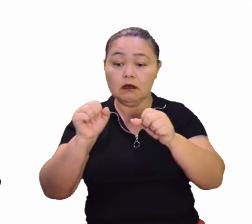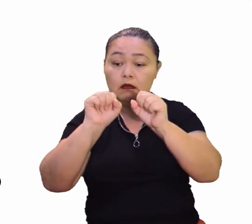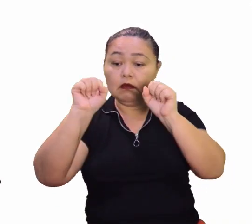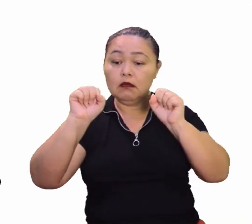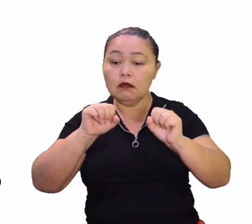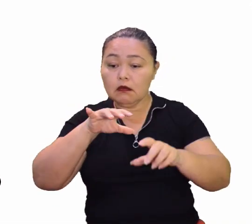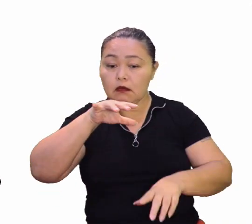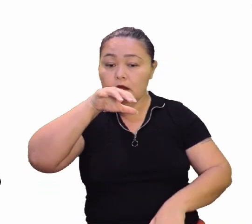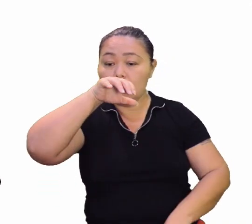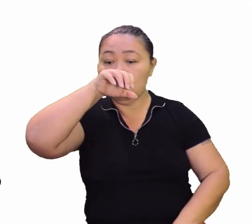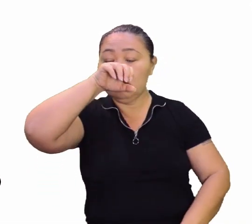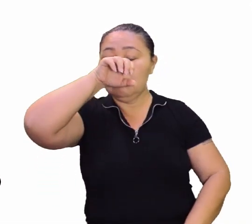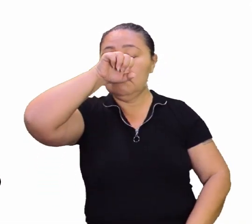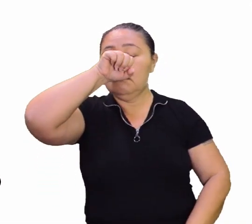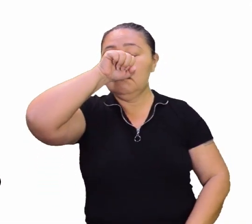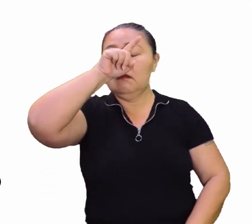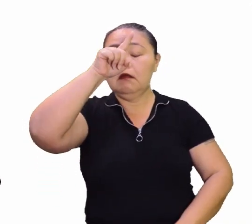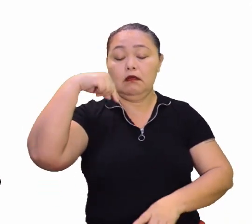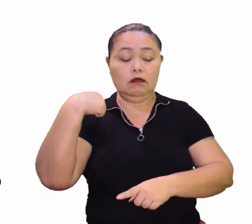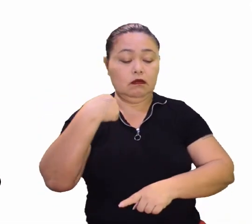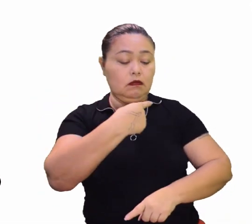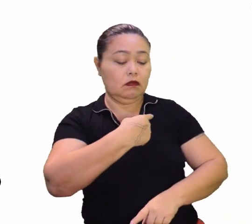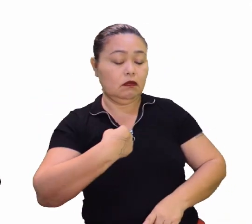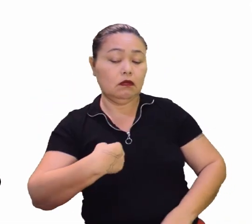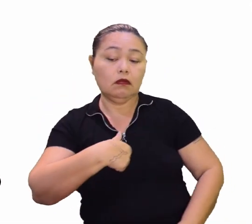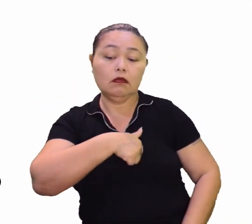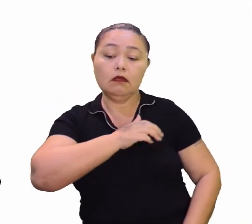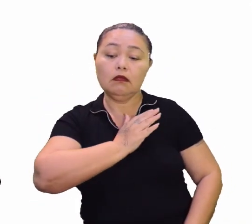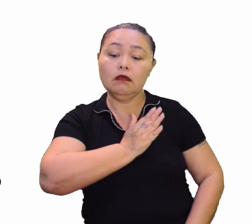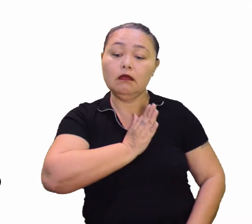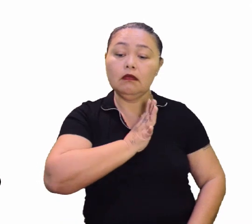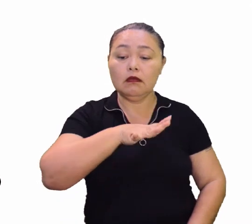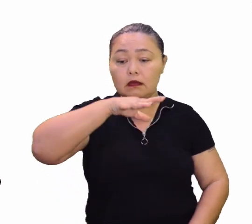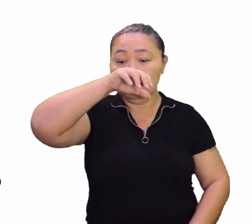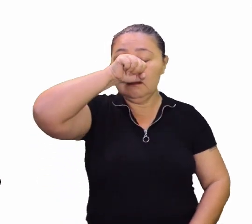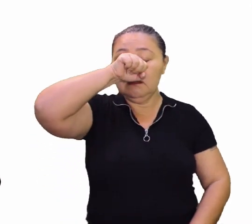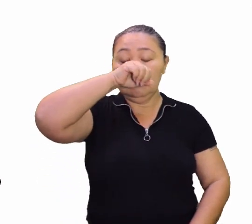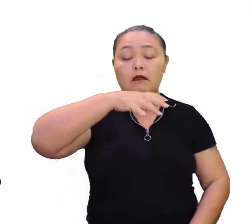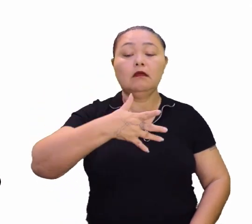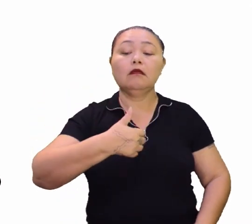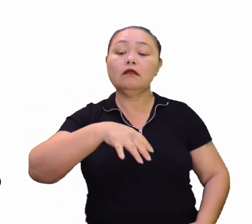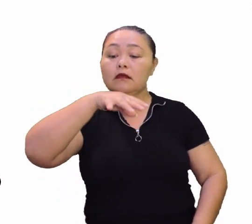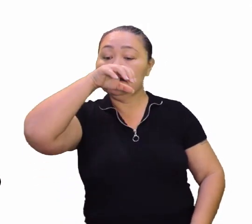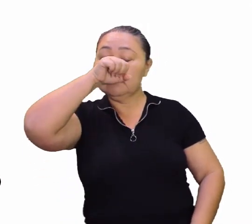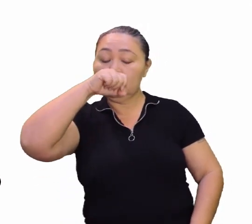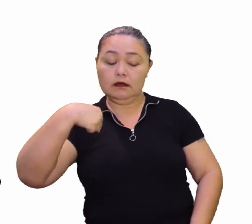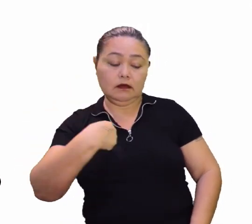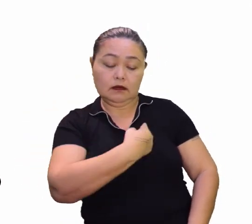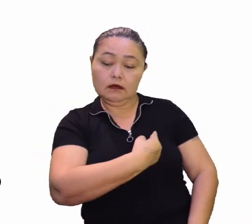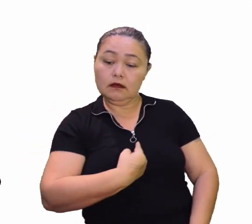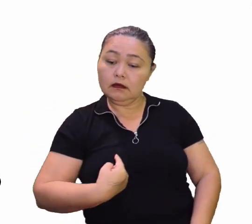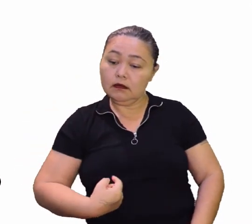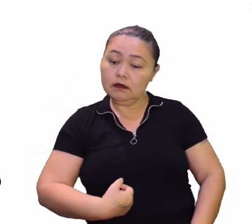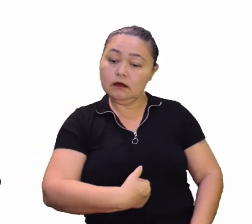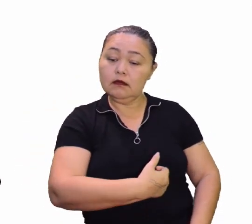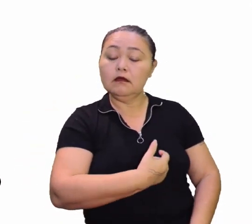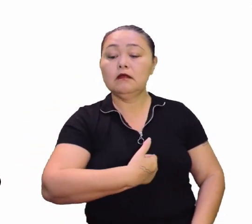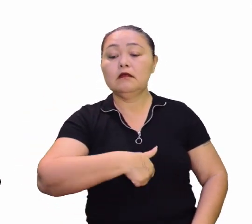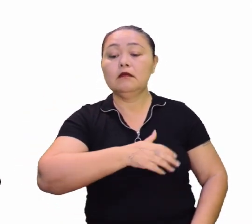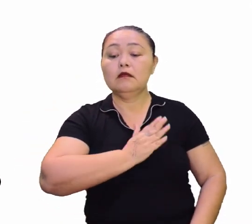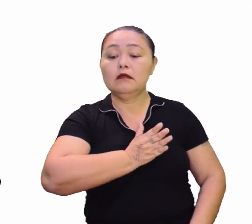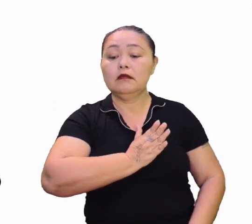respiratória e cardiovascular. Respiratória, pulmão.